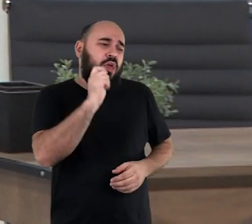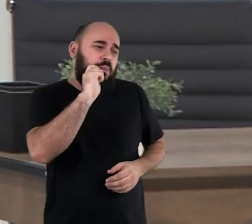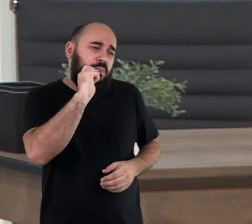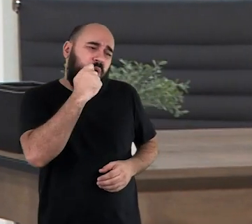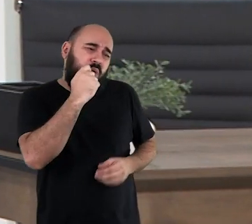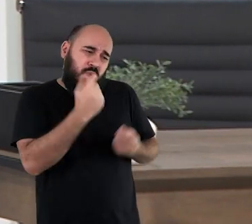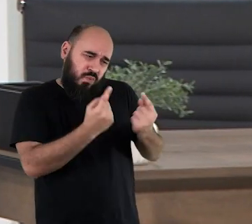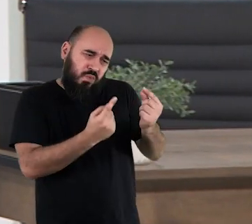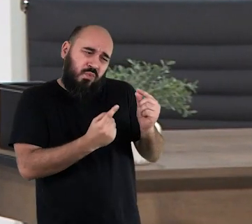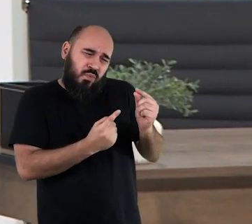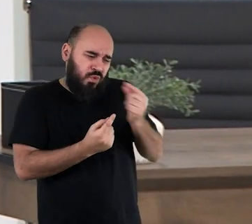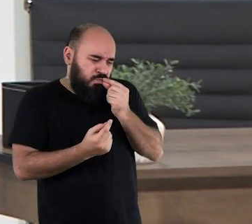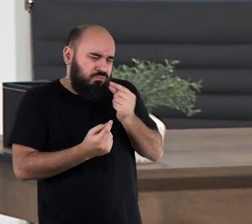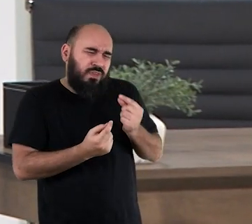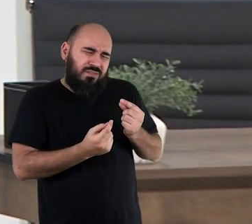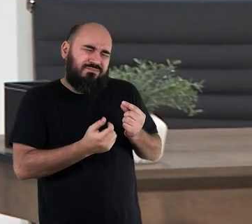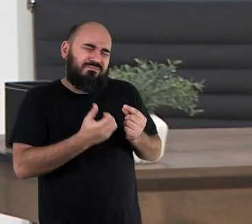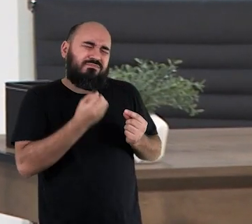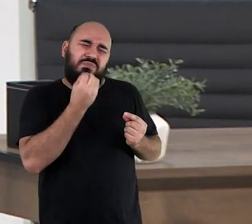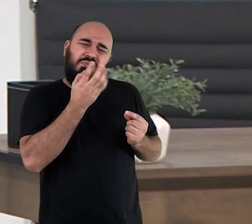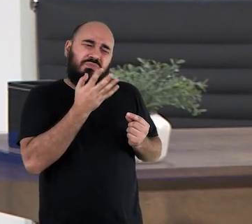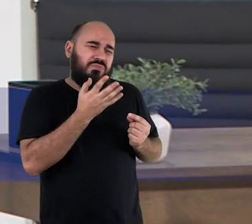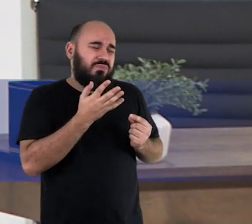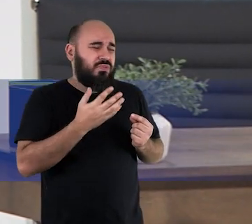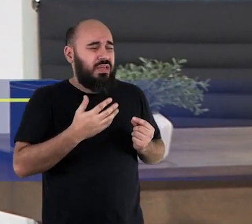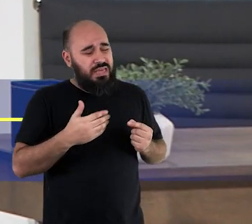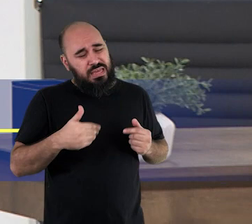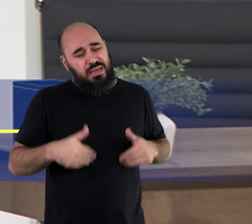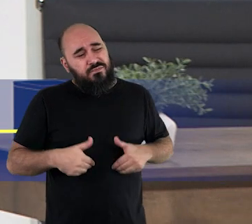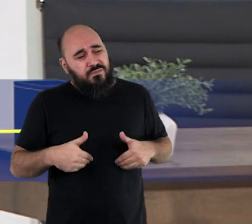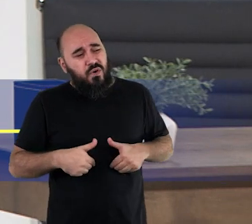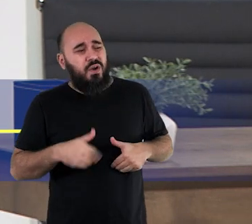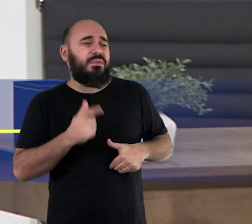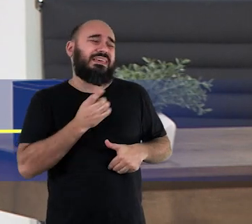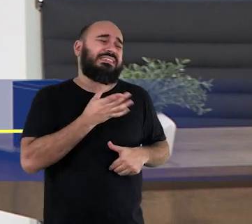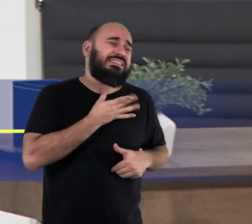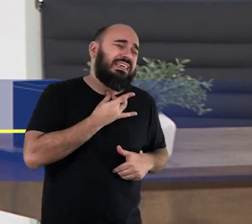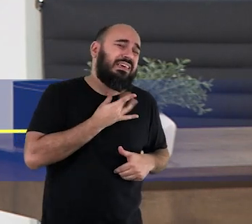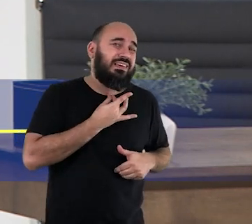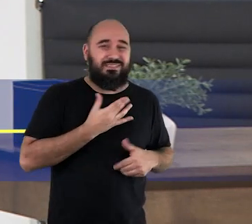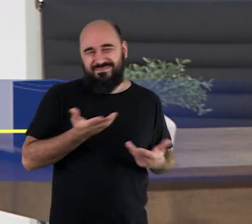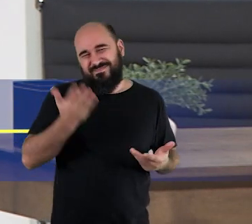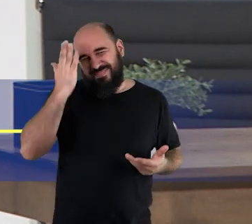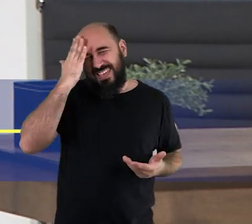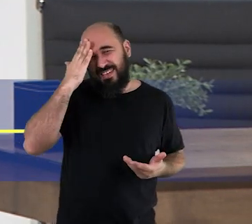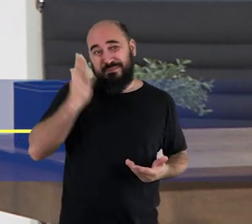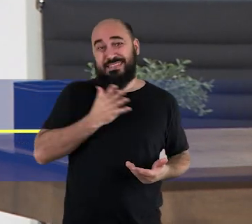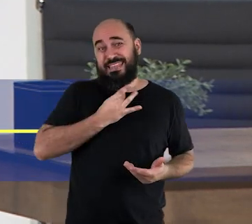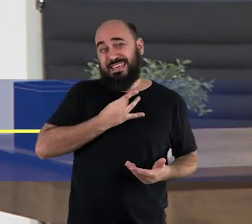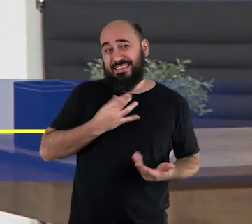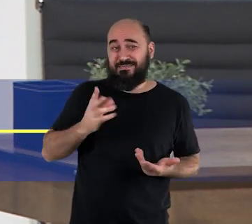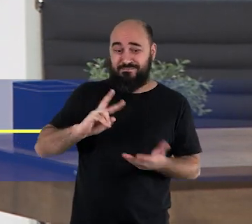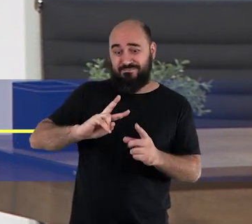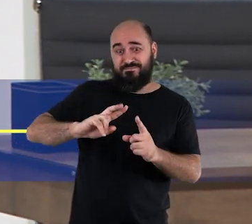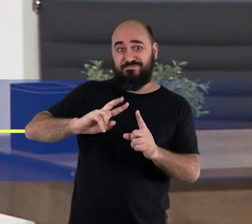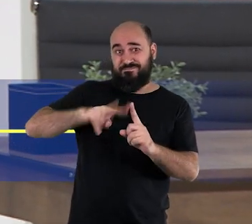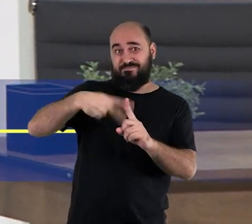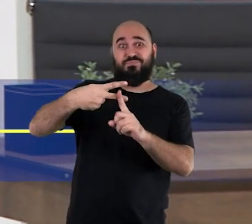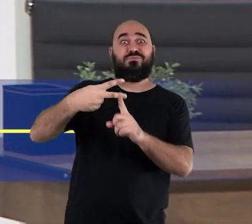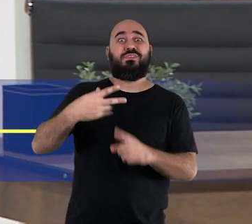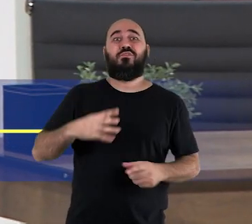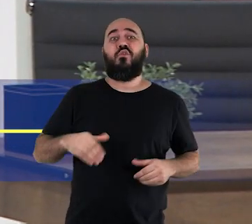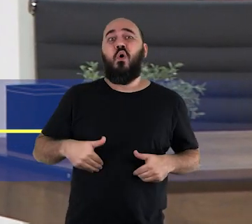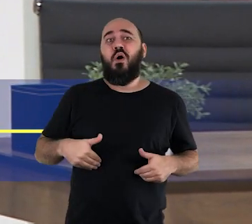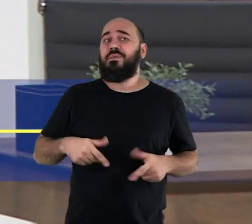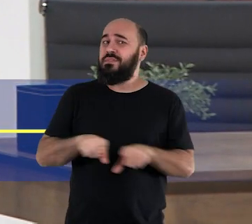ser legal. Porque quem está com sede e com fome precisa beber e comer, não é? E a mulher disse assim para Elias: